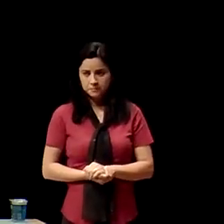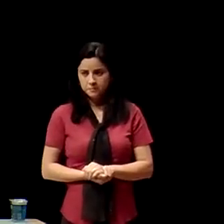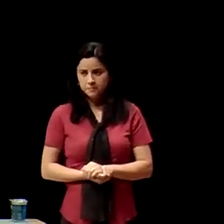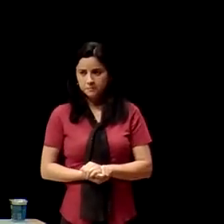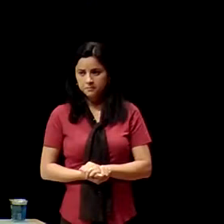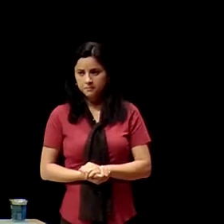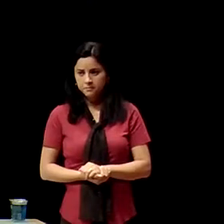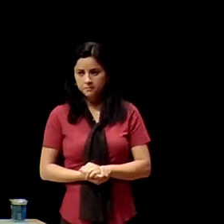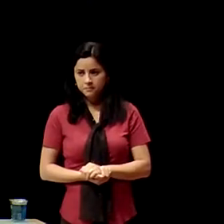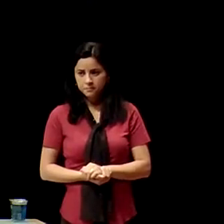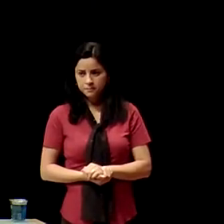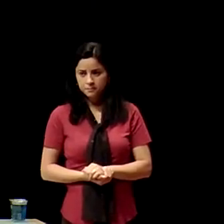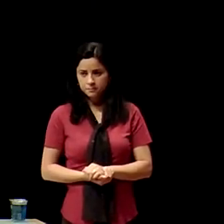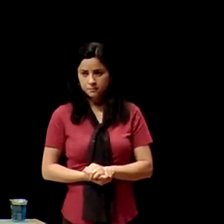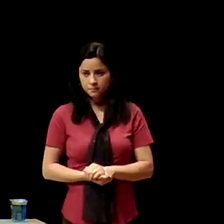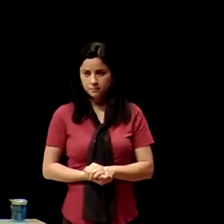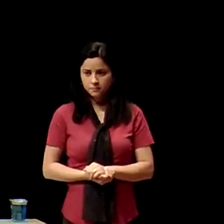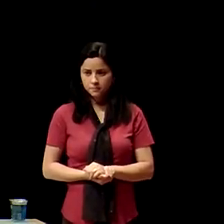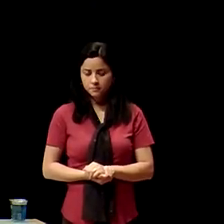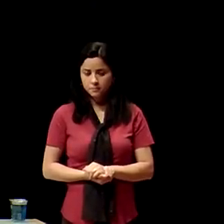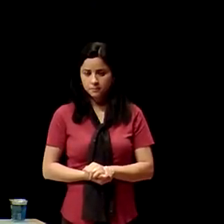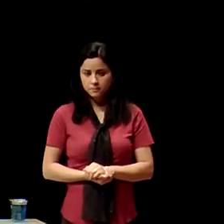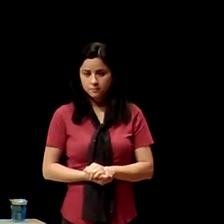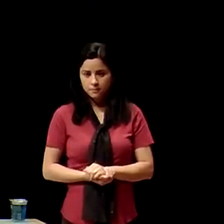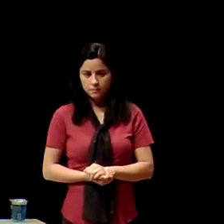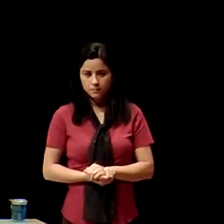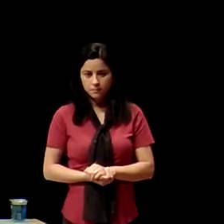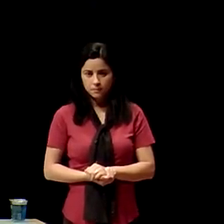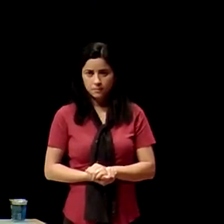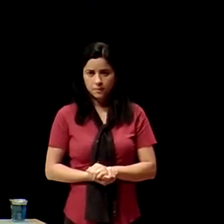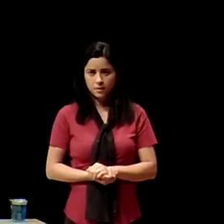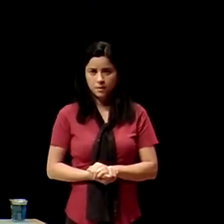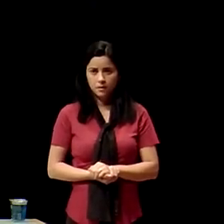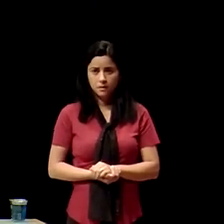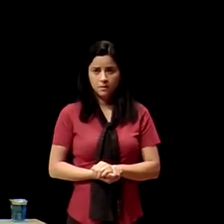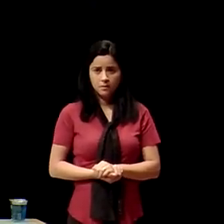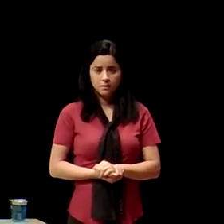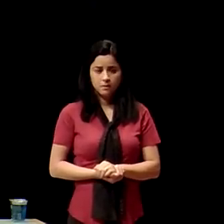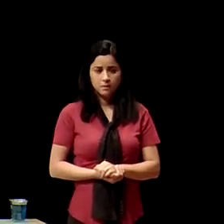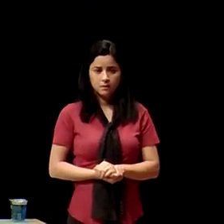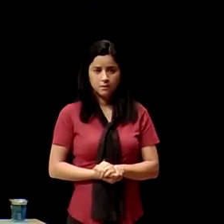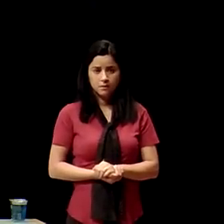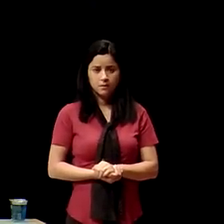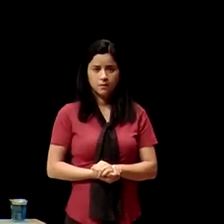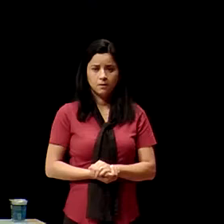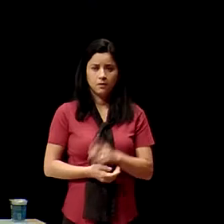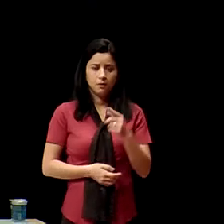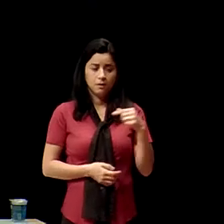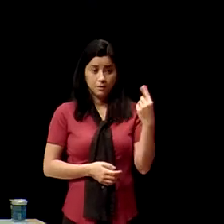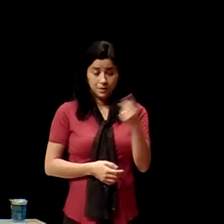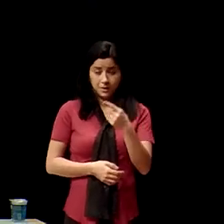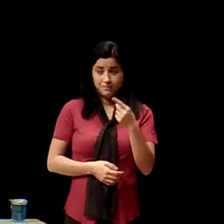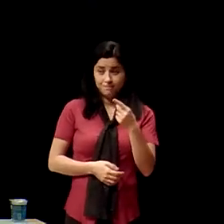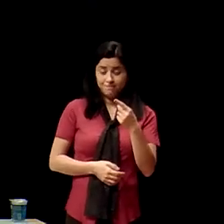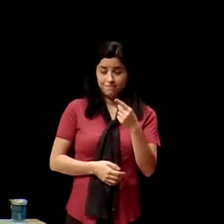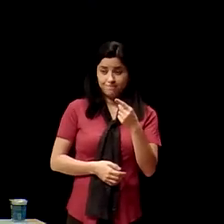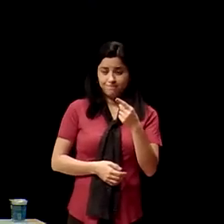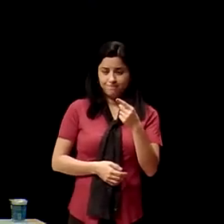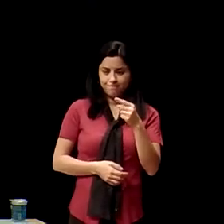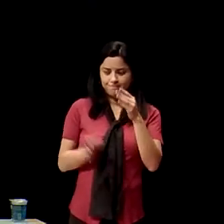the elements of the intellectual system are intertwining. Então nós temos aí